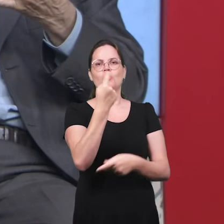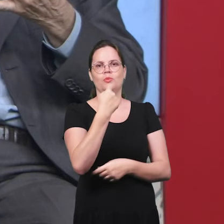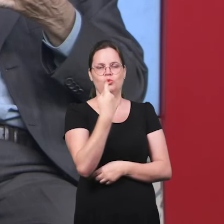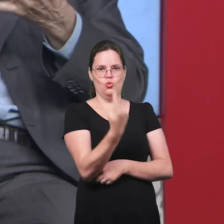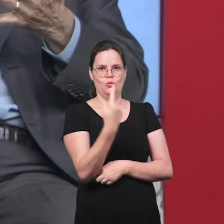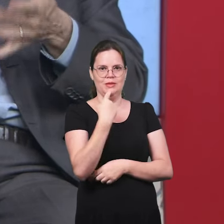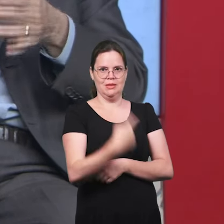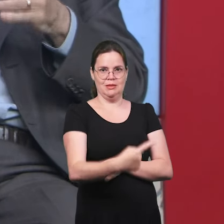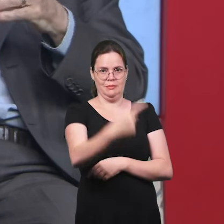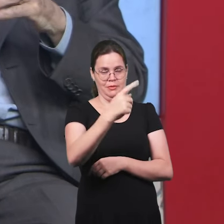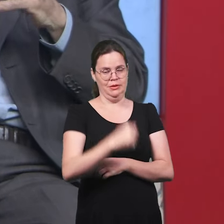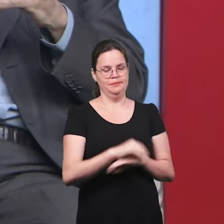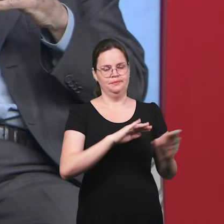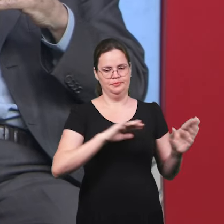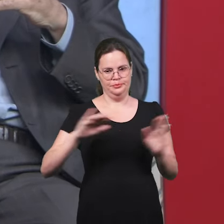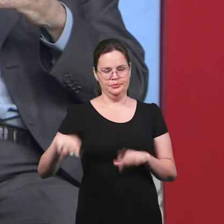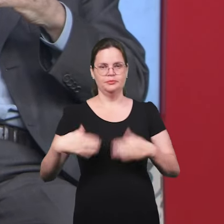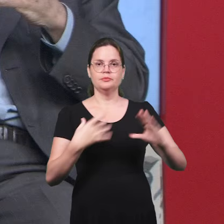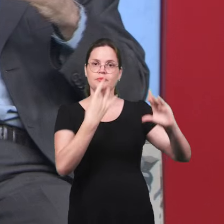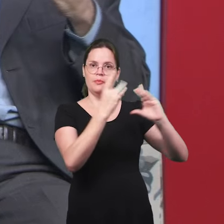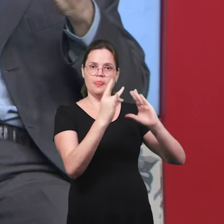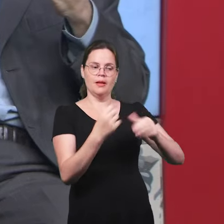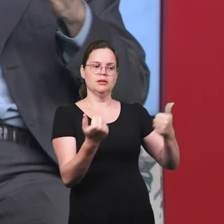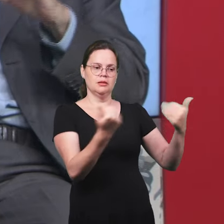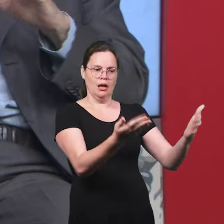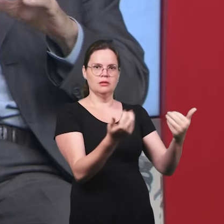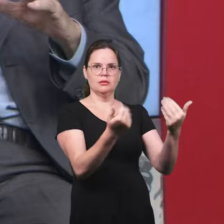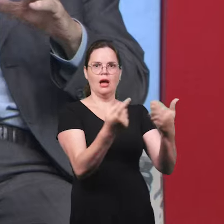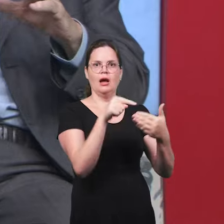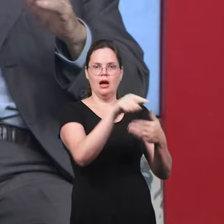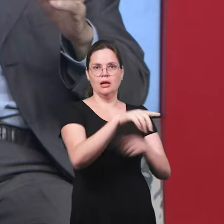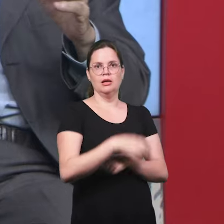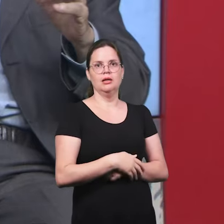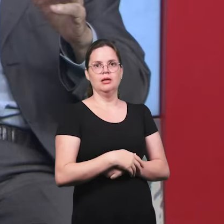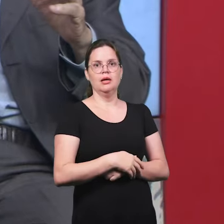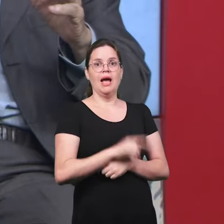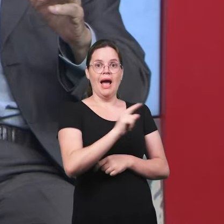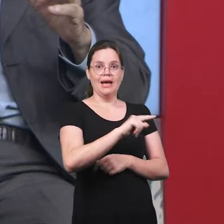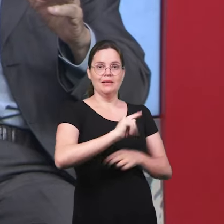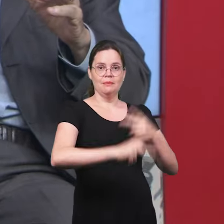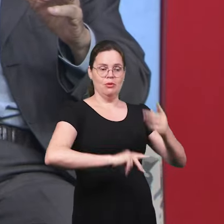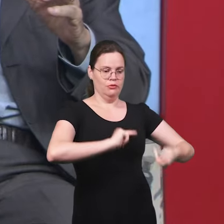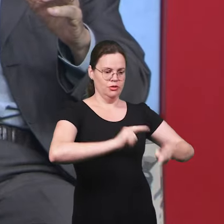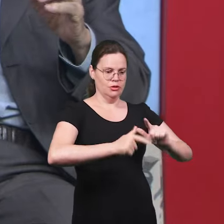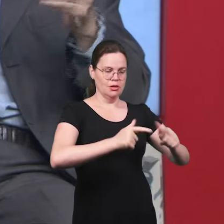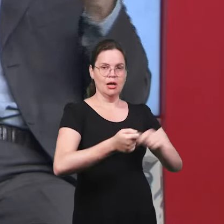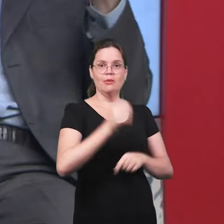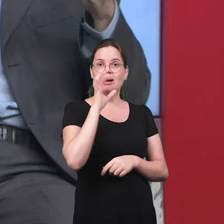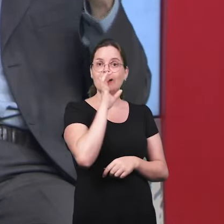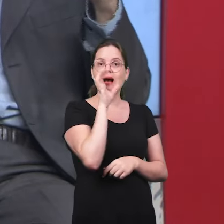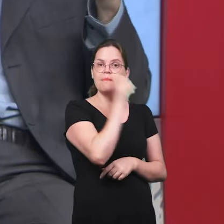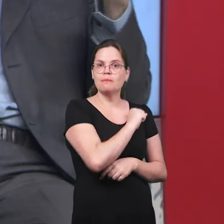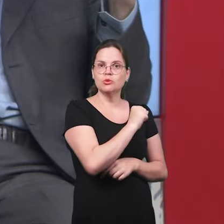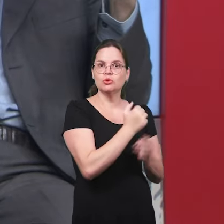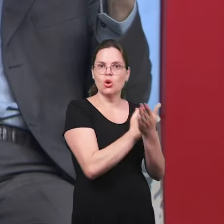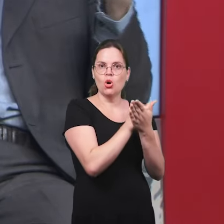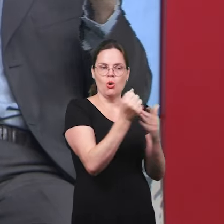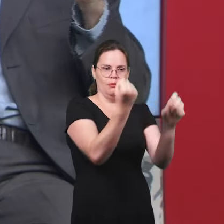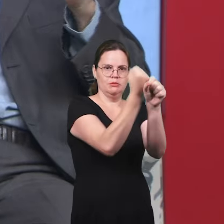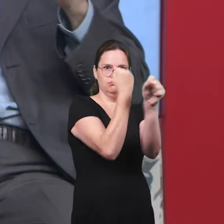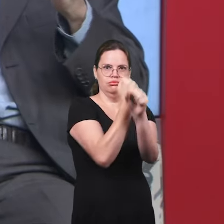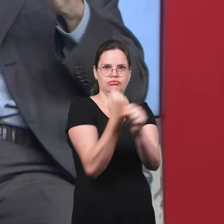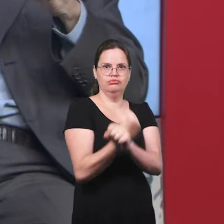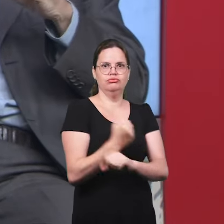templo. Israel constrói rapidamente, em primeiro lugar, como foi na primeira vez lá, depois do exílio